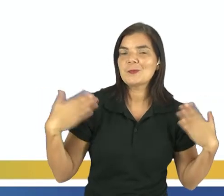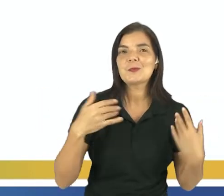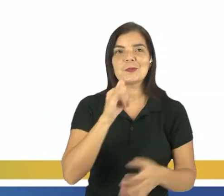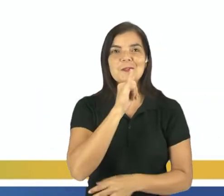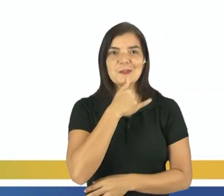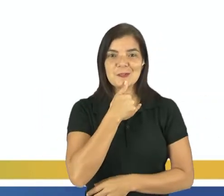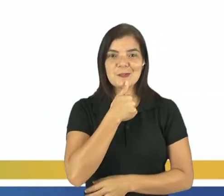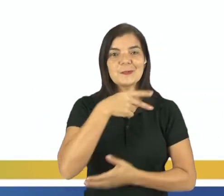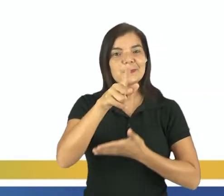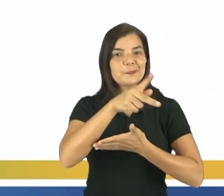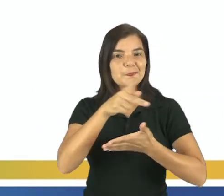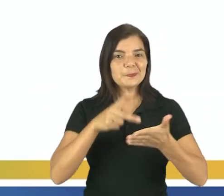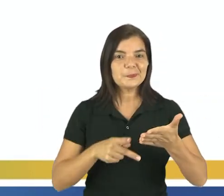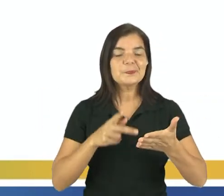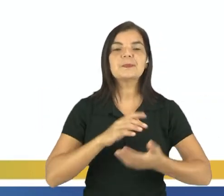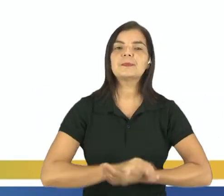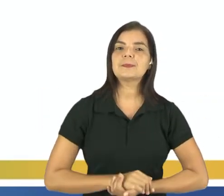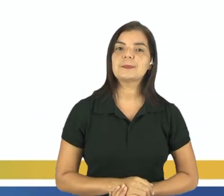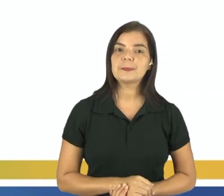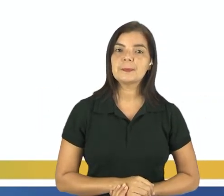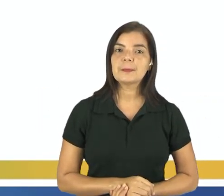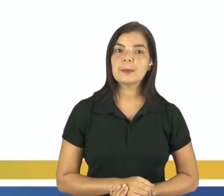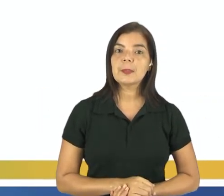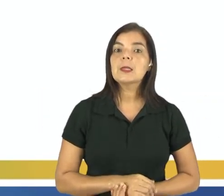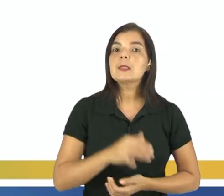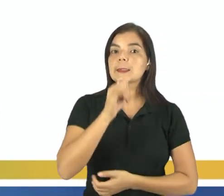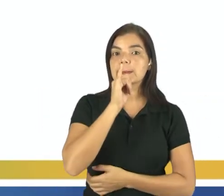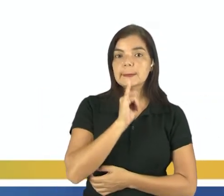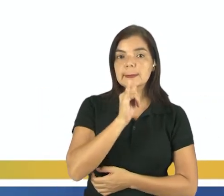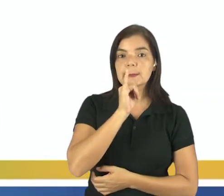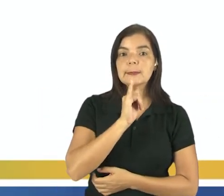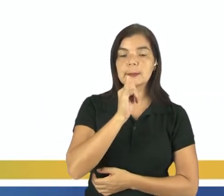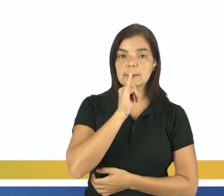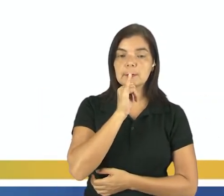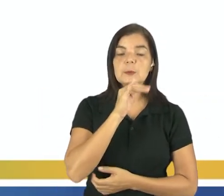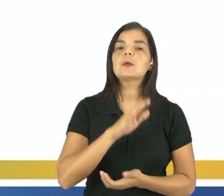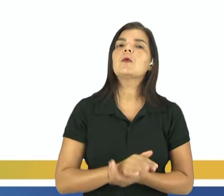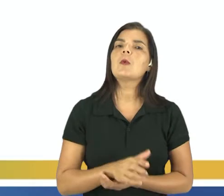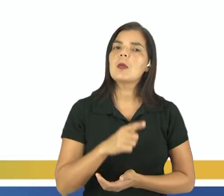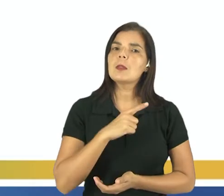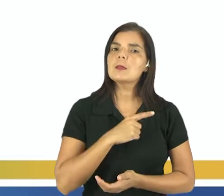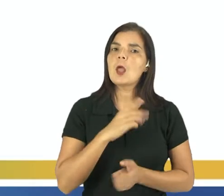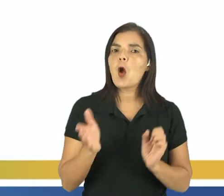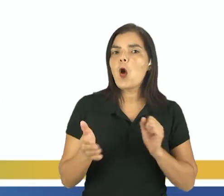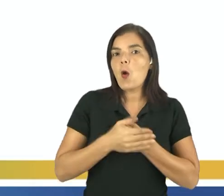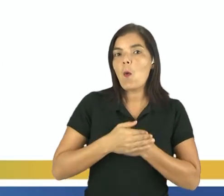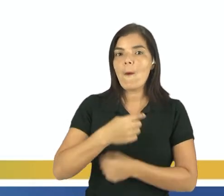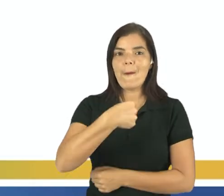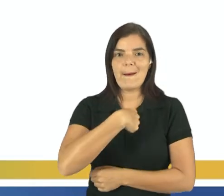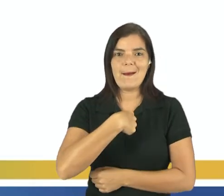alegre, nem sou triste, sou poeta. Tá? Nesse exemplo, acima a gente tem a omissão